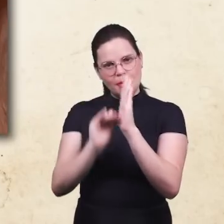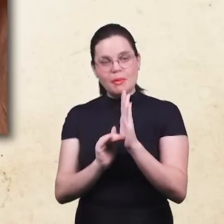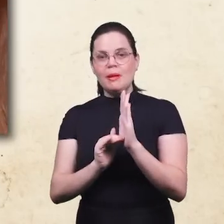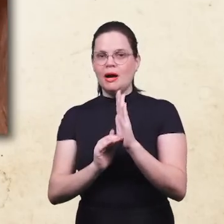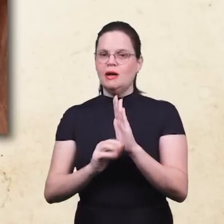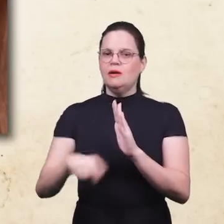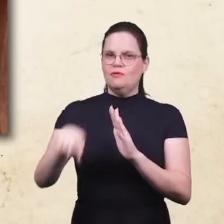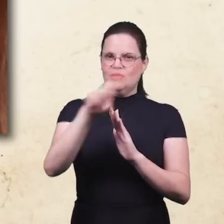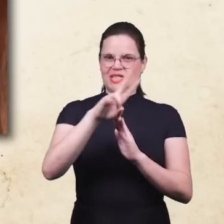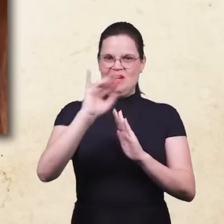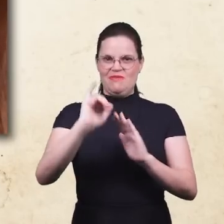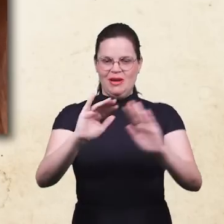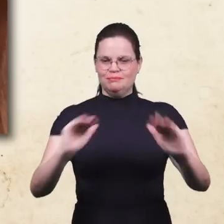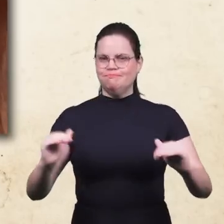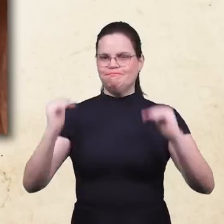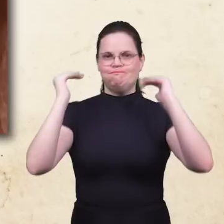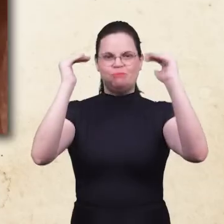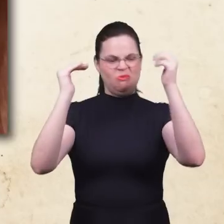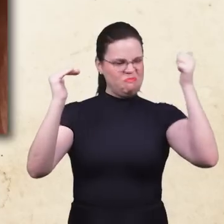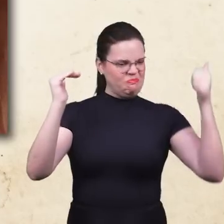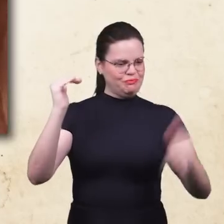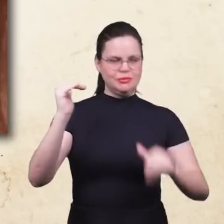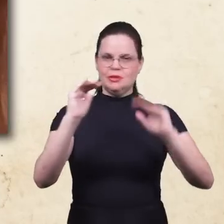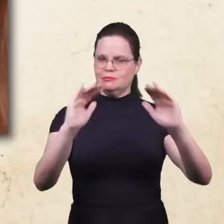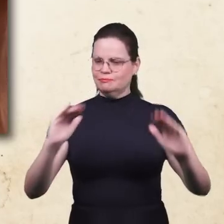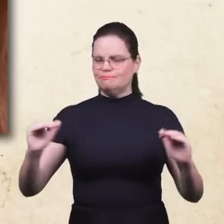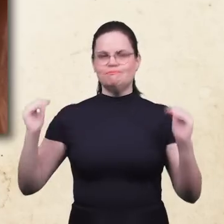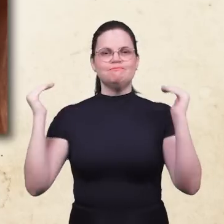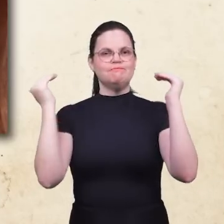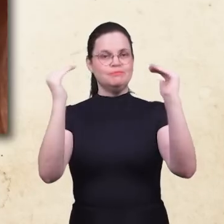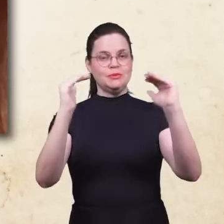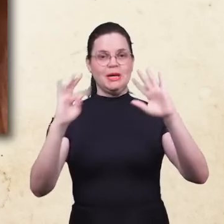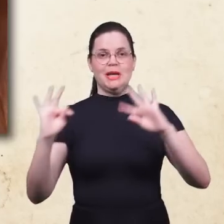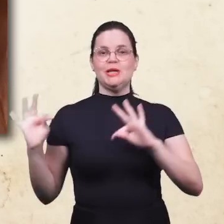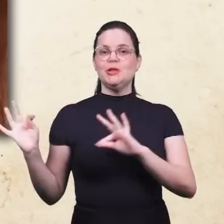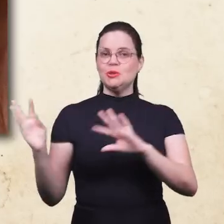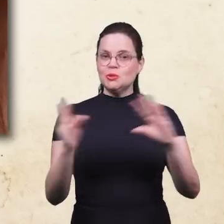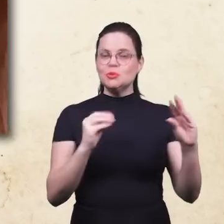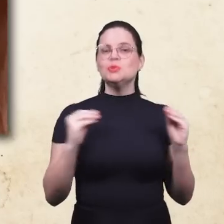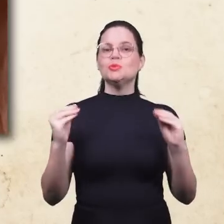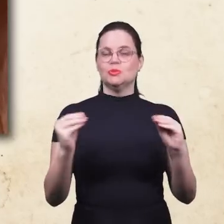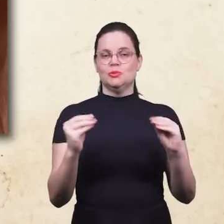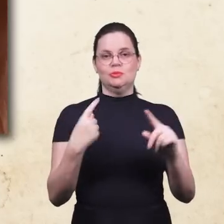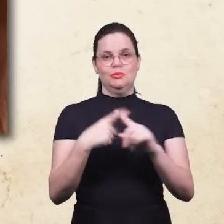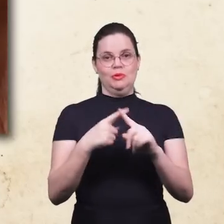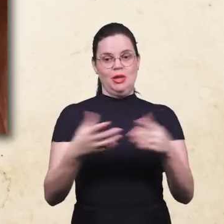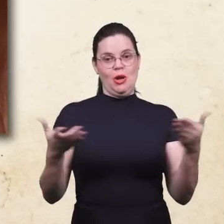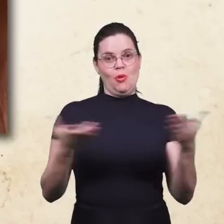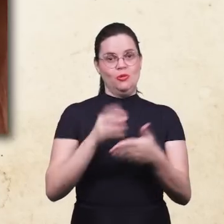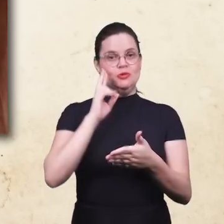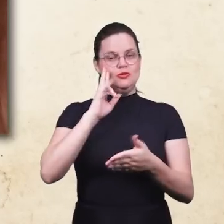não debaixo, quando obedeceres aos mandamentos do Senhor teu Deus, que hoje te ordeno para os guardar e